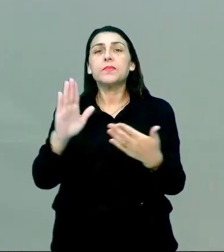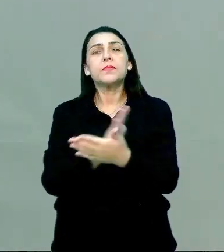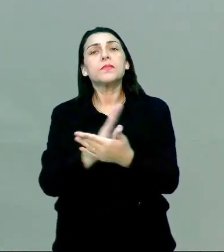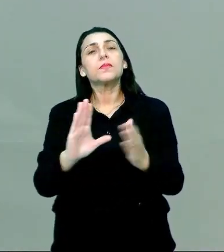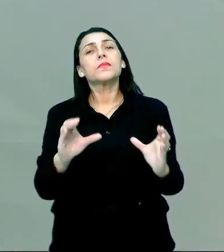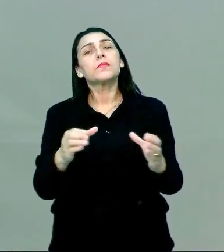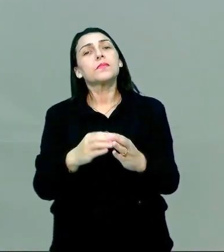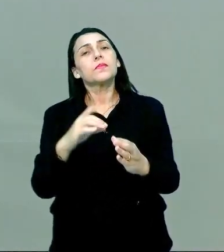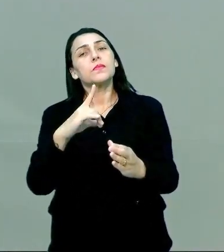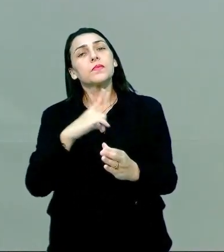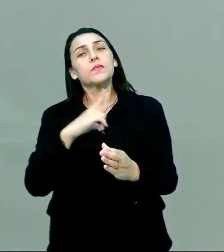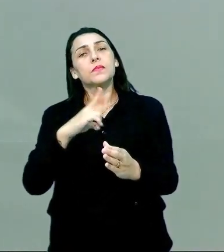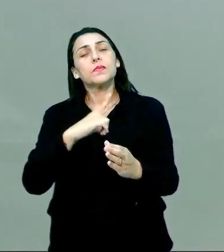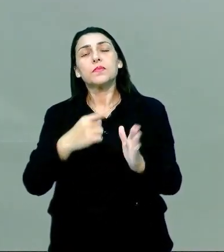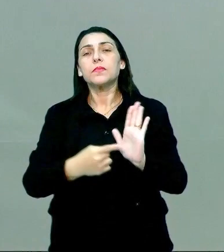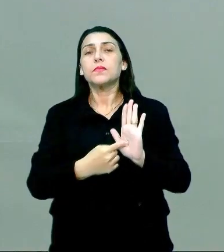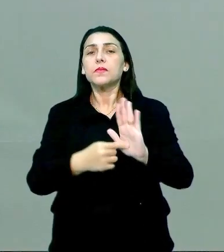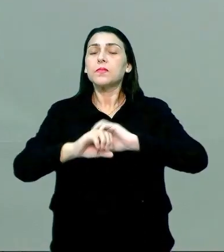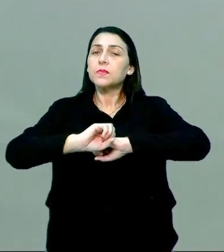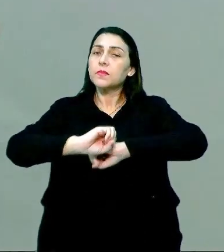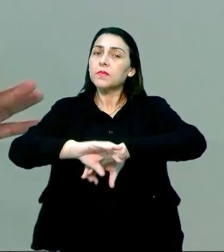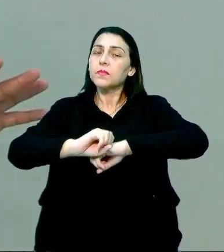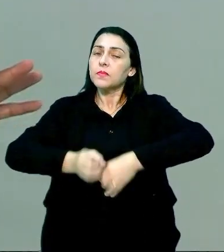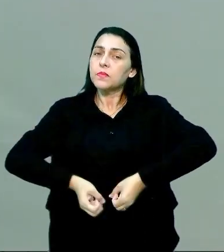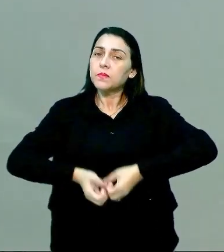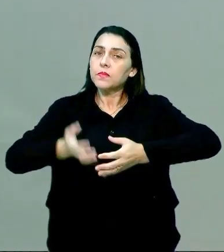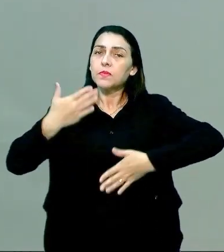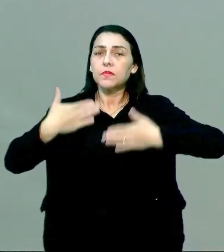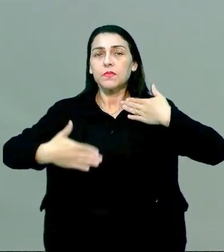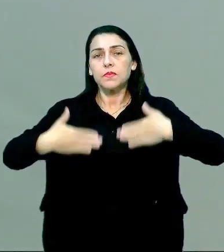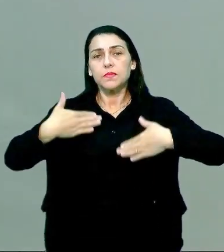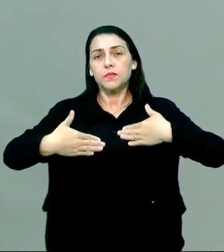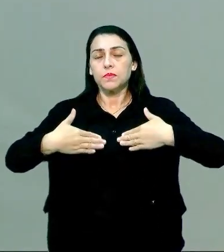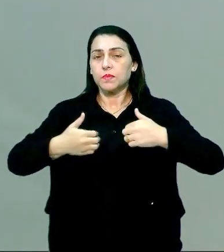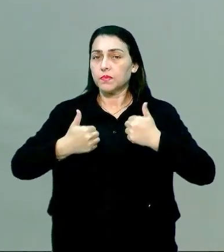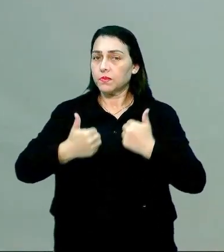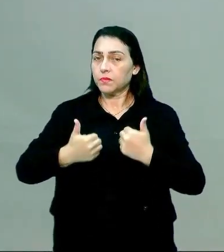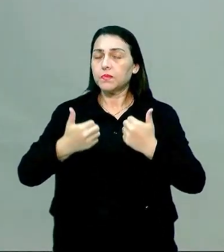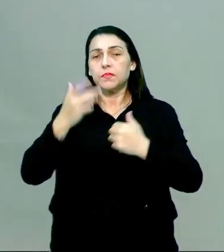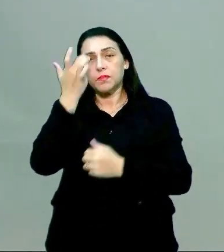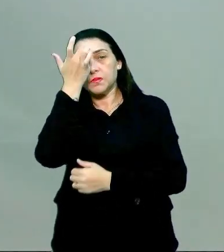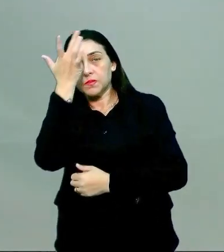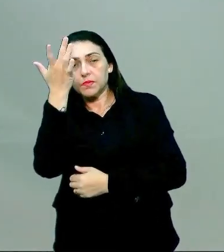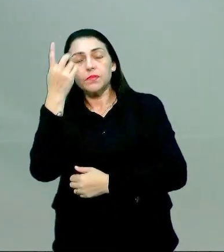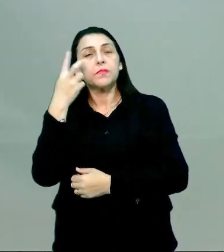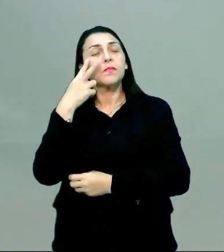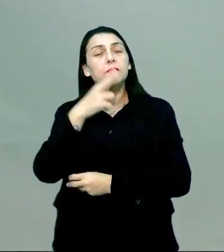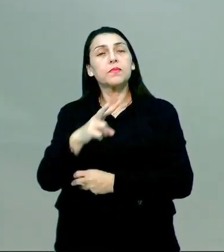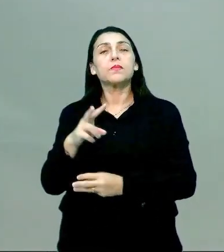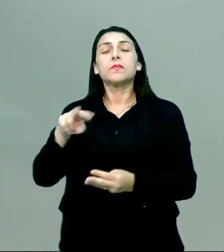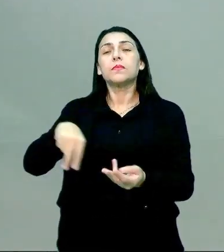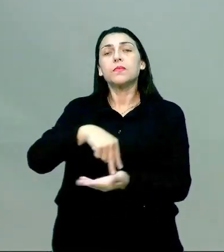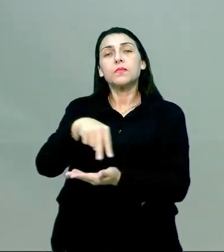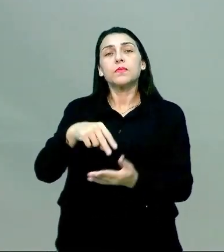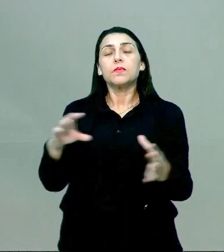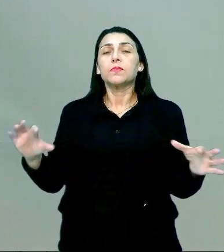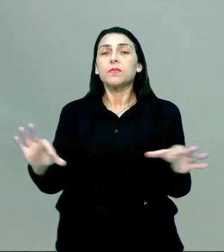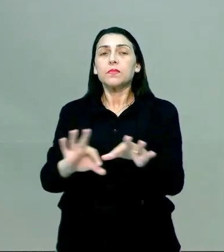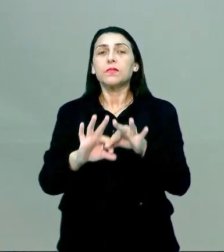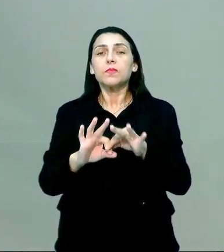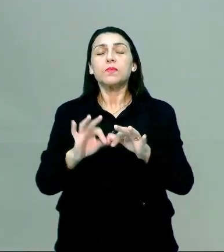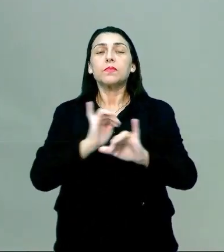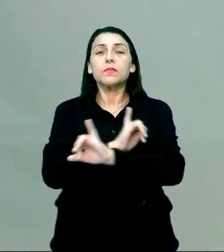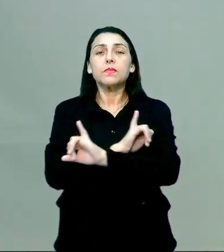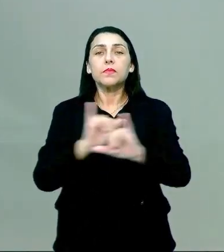grupo detém e que esse indivíduo expressa corporalmente. Tranquilo? Tá fácil. Então veja, a dança é sempre esse conjunto de